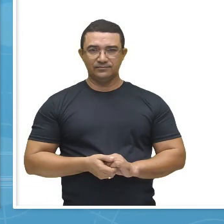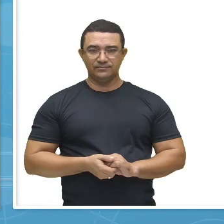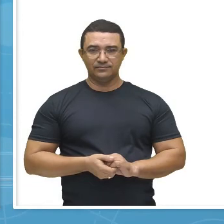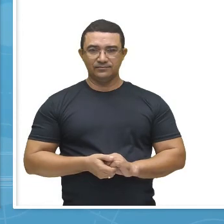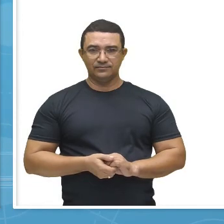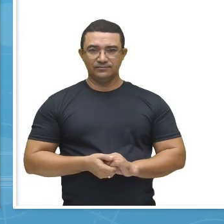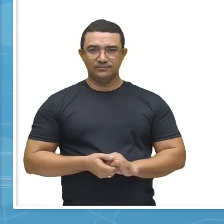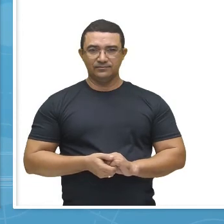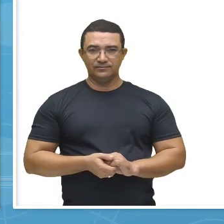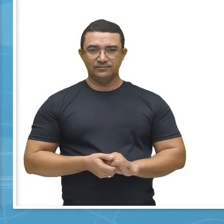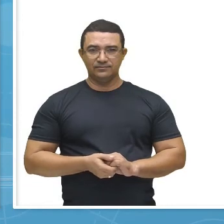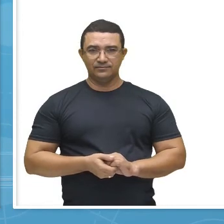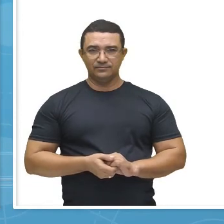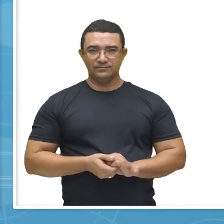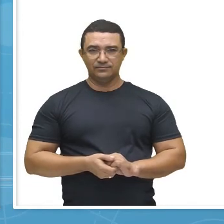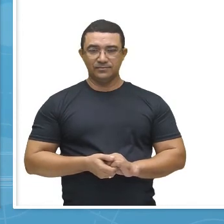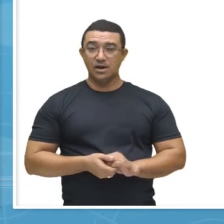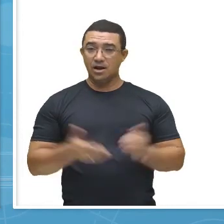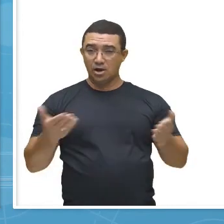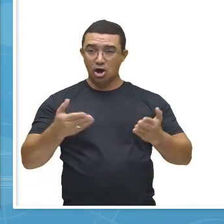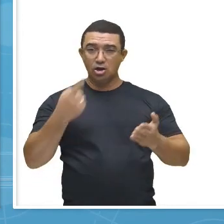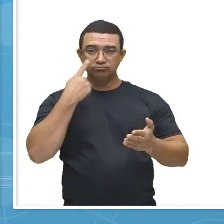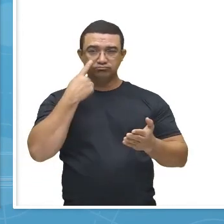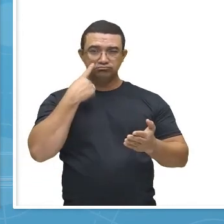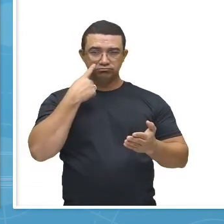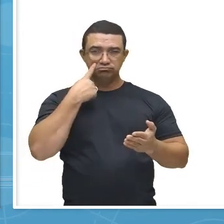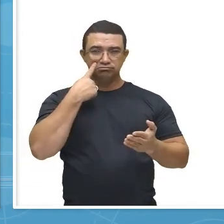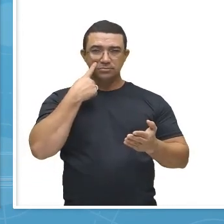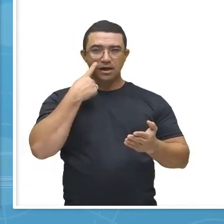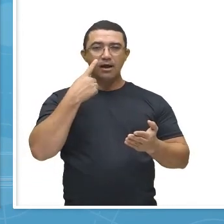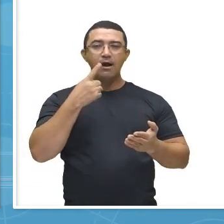Vamos lá, então, para a nossa resposta.